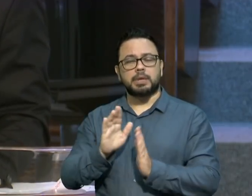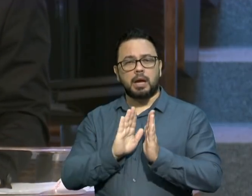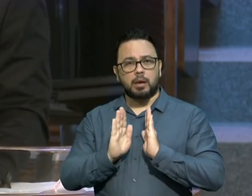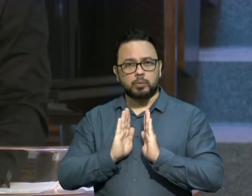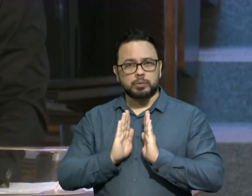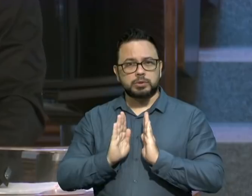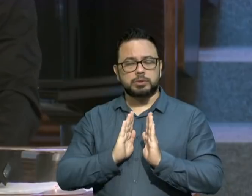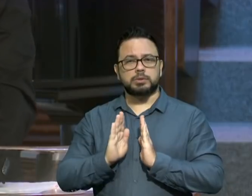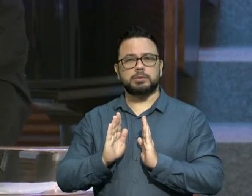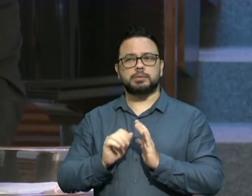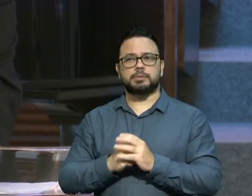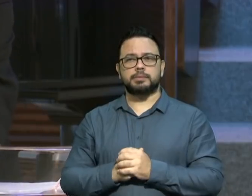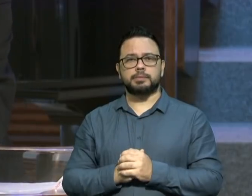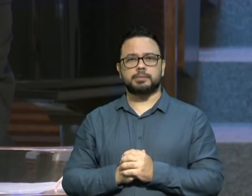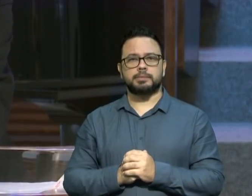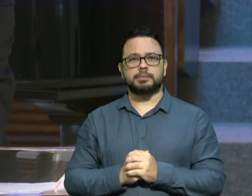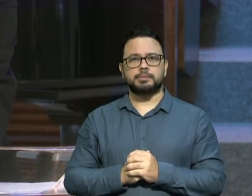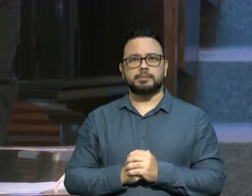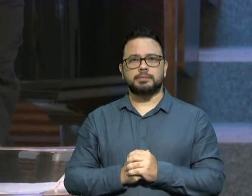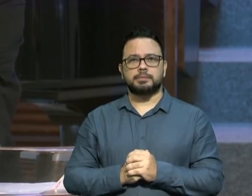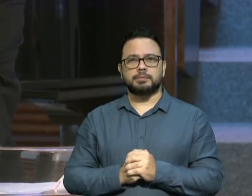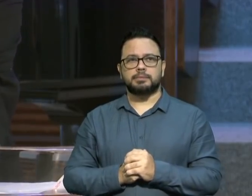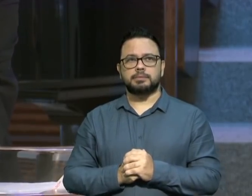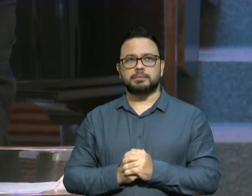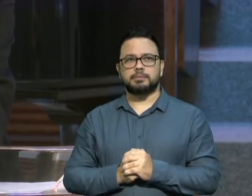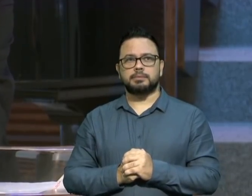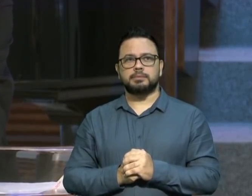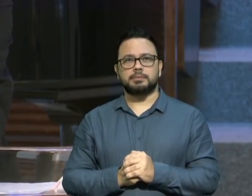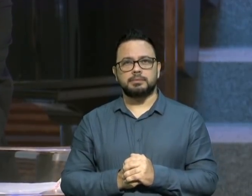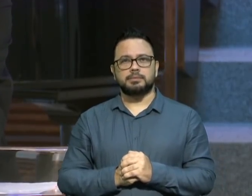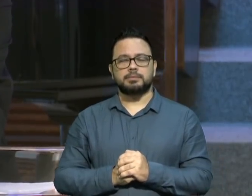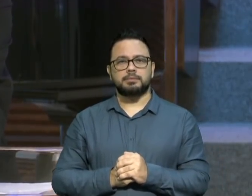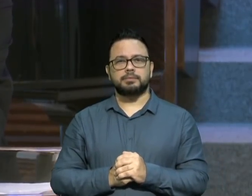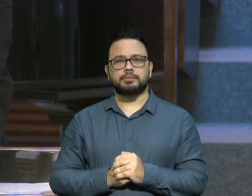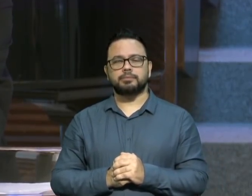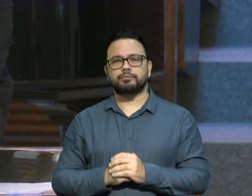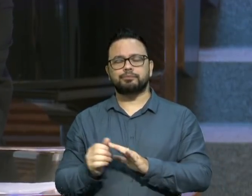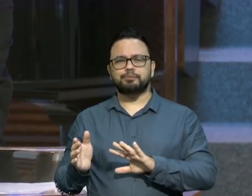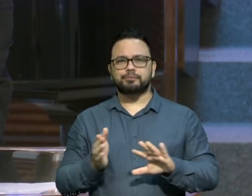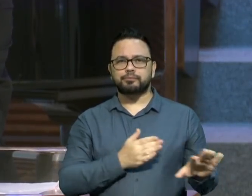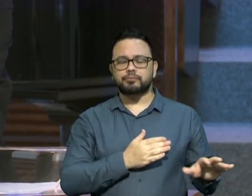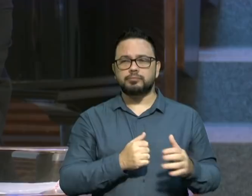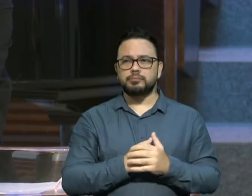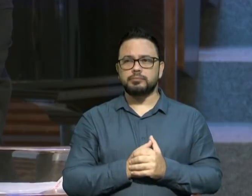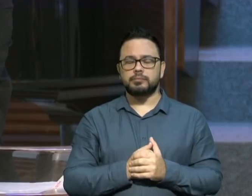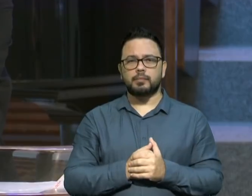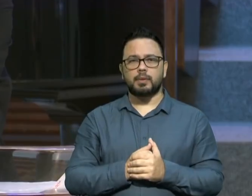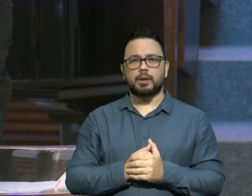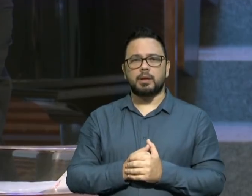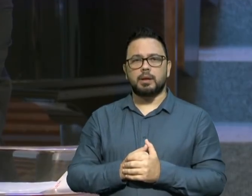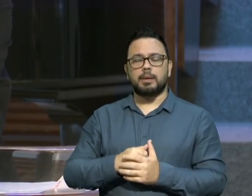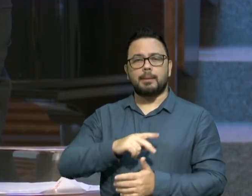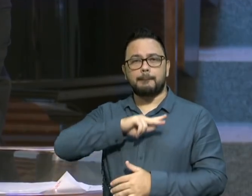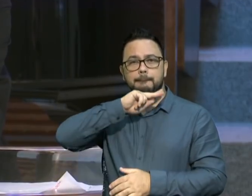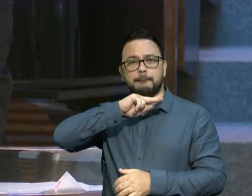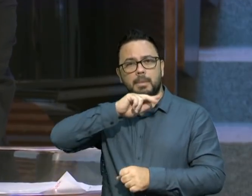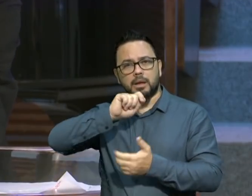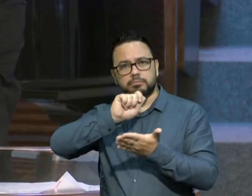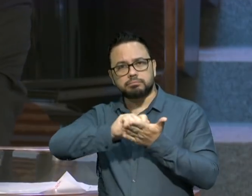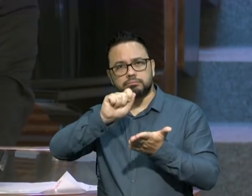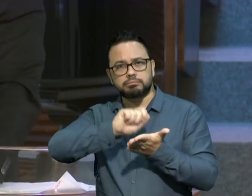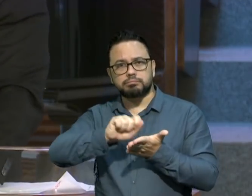1200 quando Sócrates morreu em 399 o seu discípulo Platão escreveu